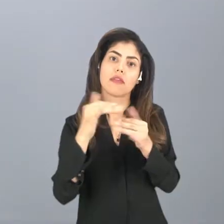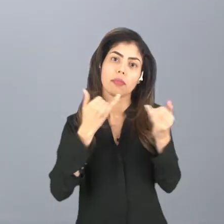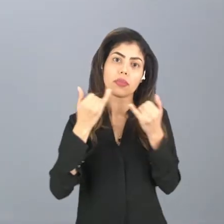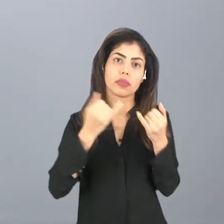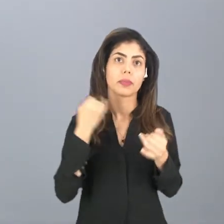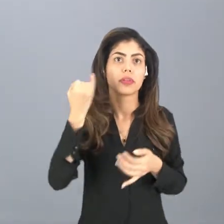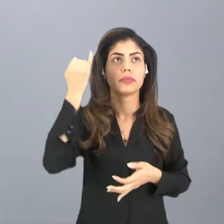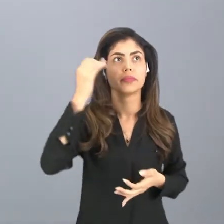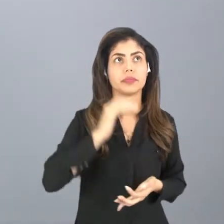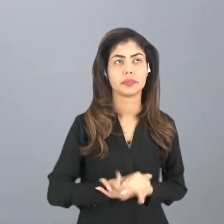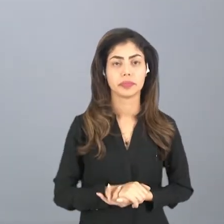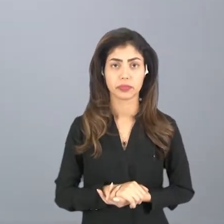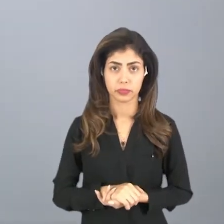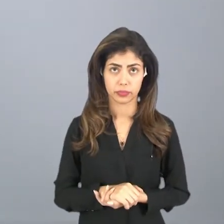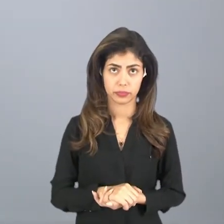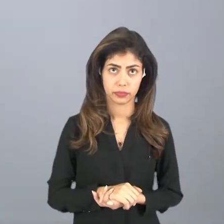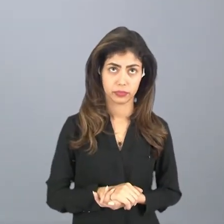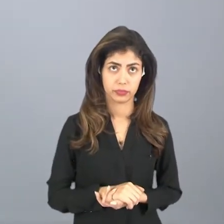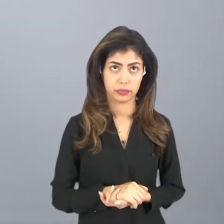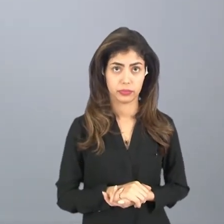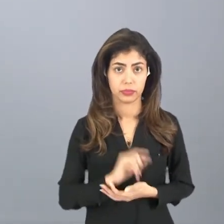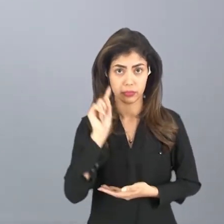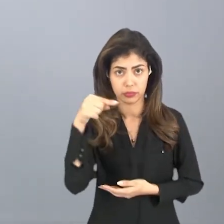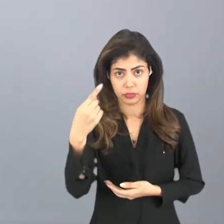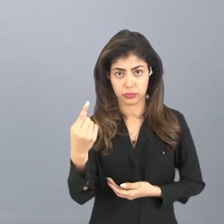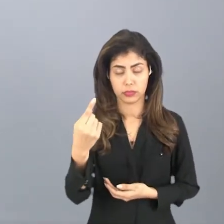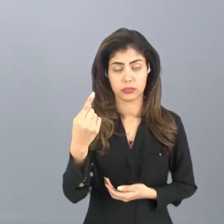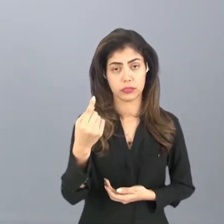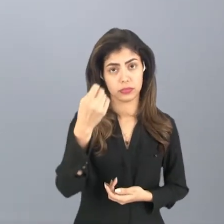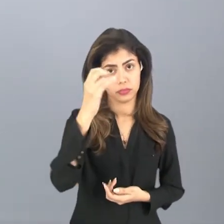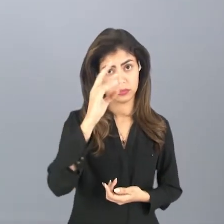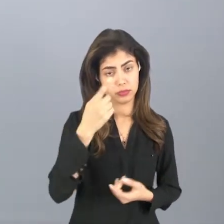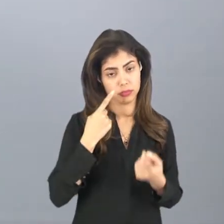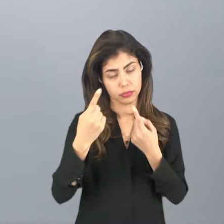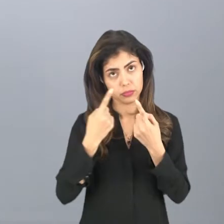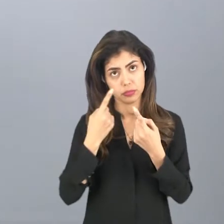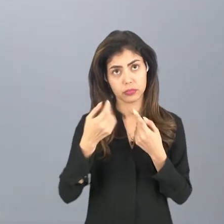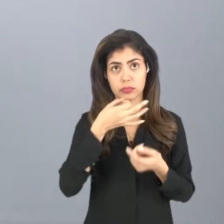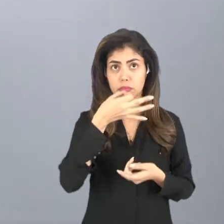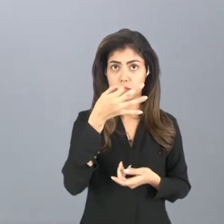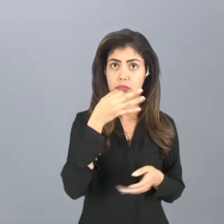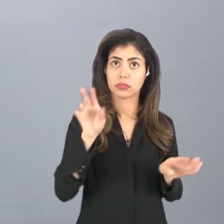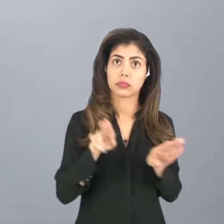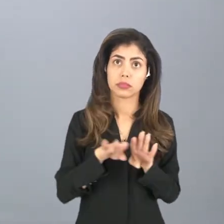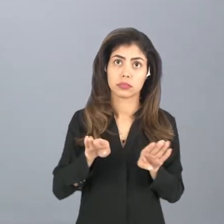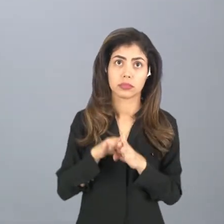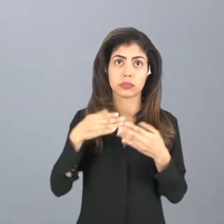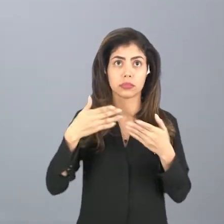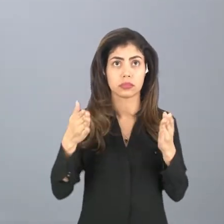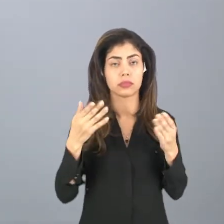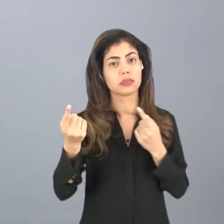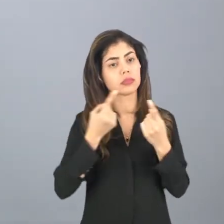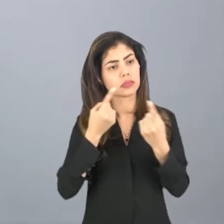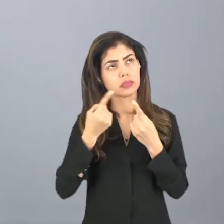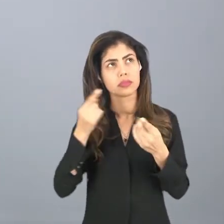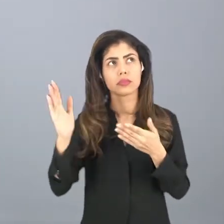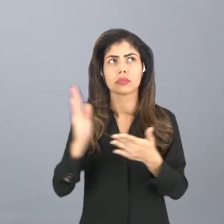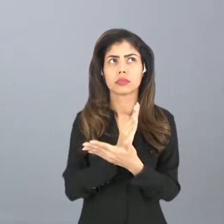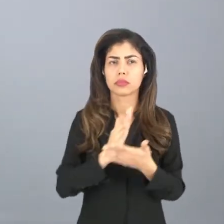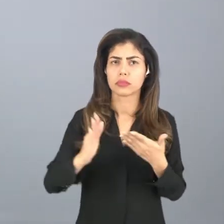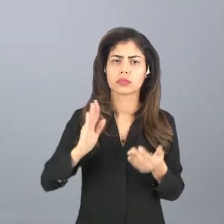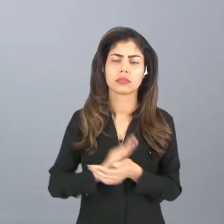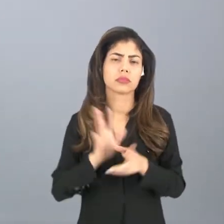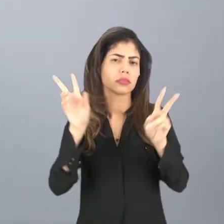possíveis. Se pode fazer leituras críticas para debater opiniões e abrir discussões sobre alguns temas,